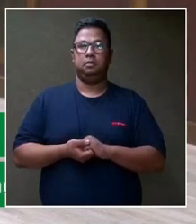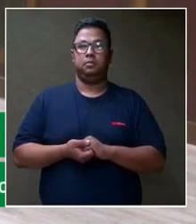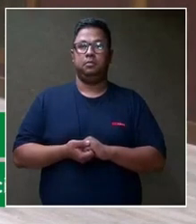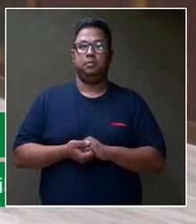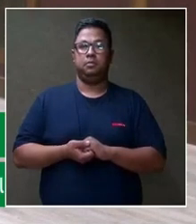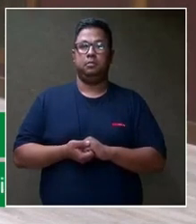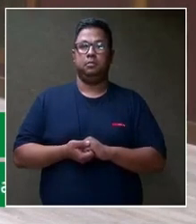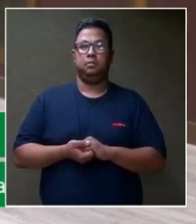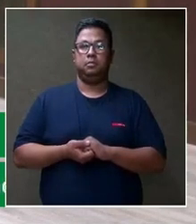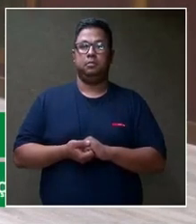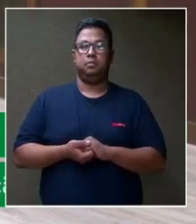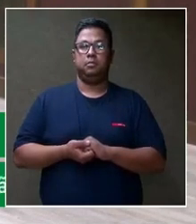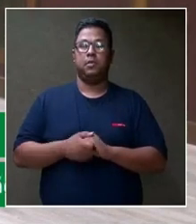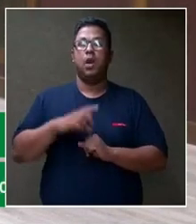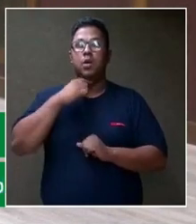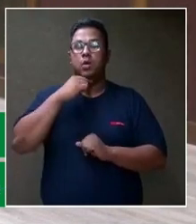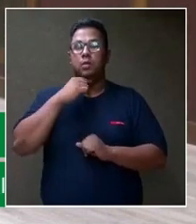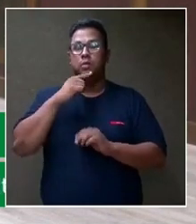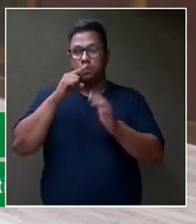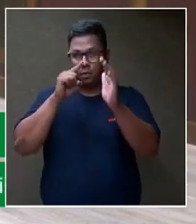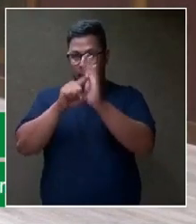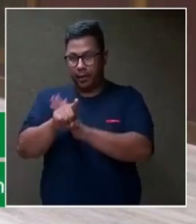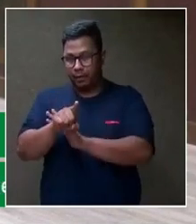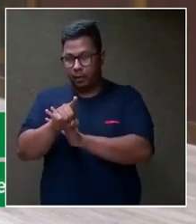O senhor tem mais alguma indagação, doutor Daniel?